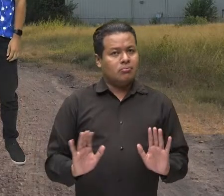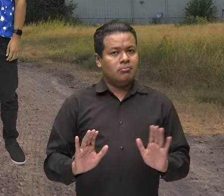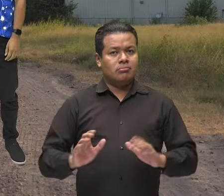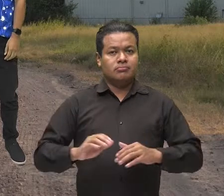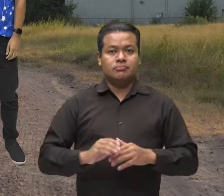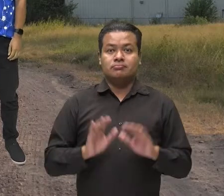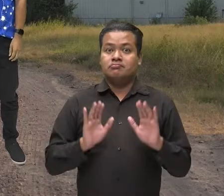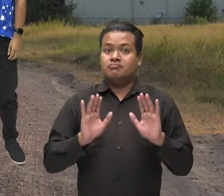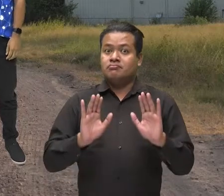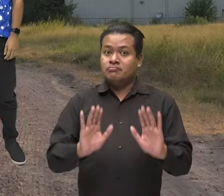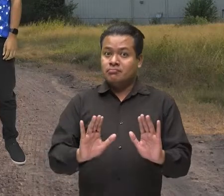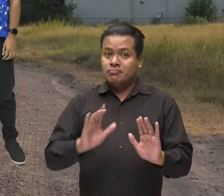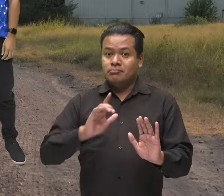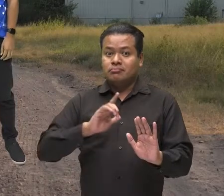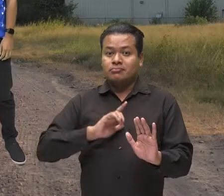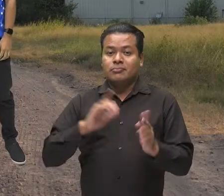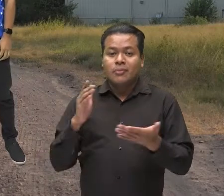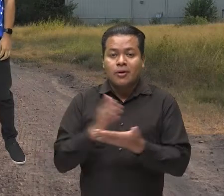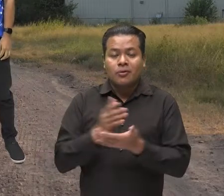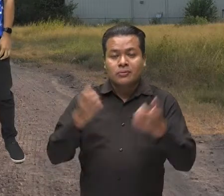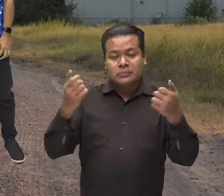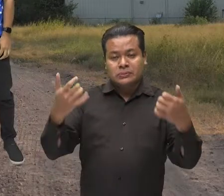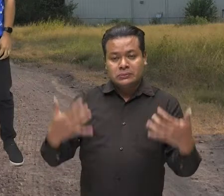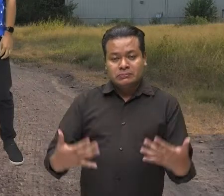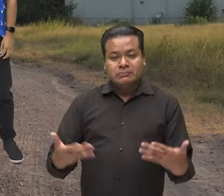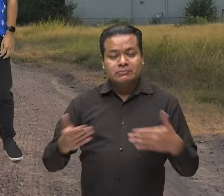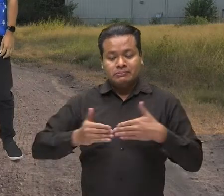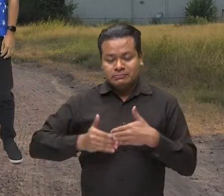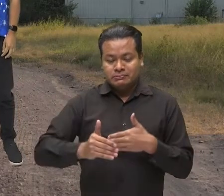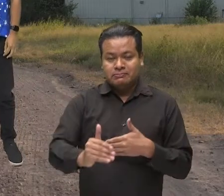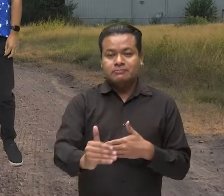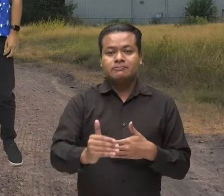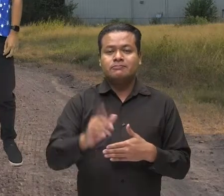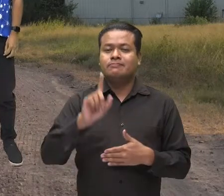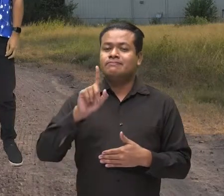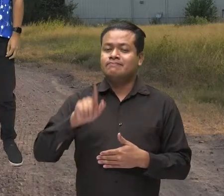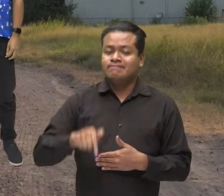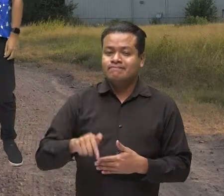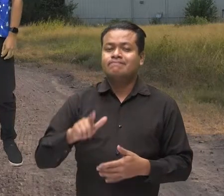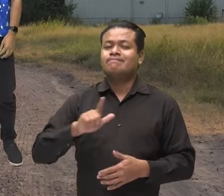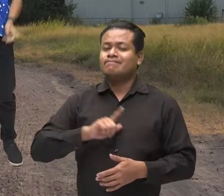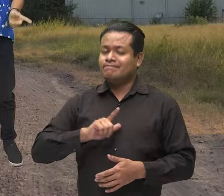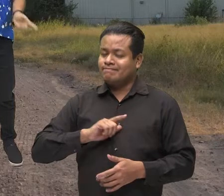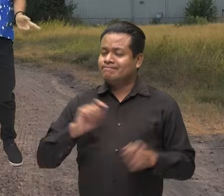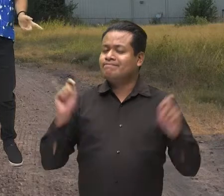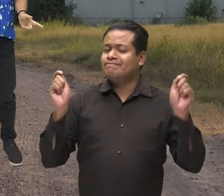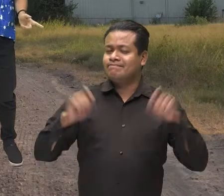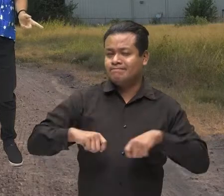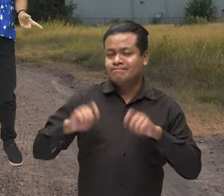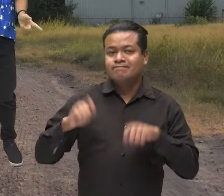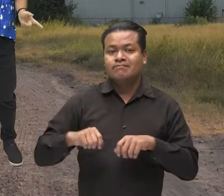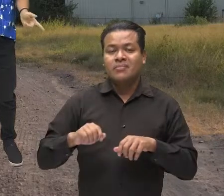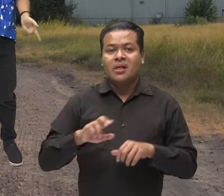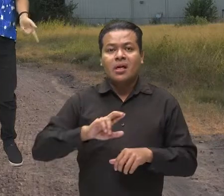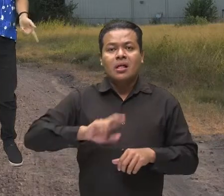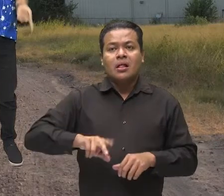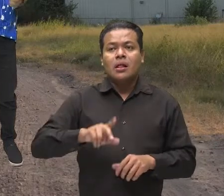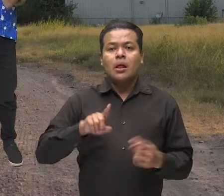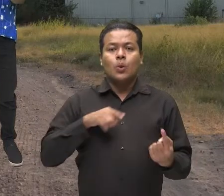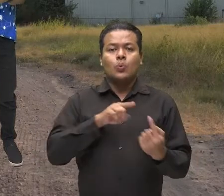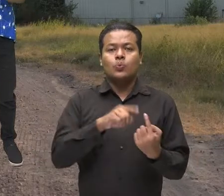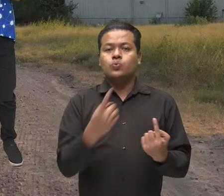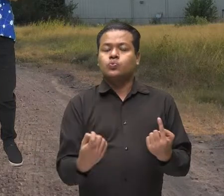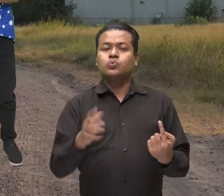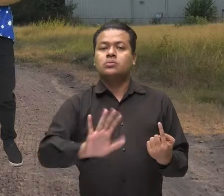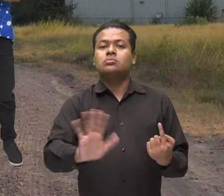Mas tem determinadas situações como essa que a gente vai ver ao longo da aula de hoje que exigem, né? Talvez não pelos motivos certos, e sim